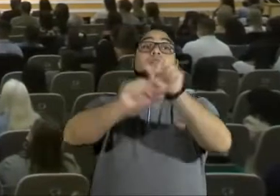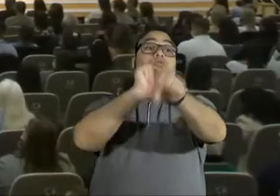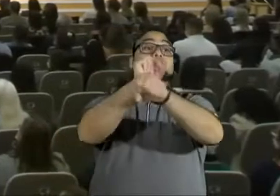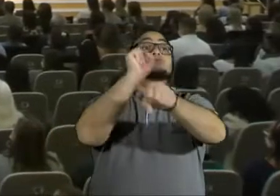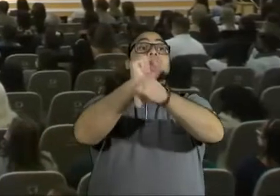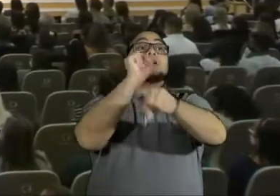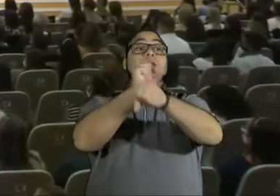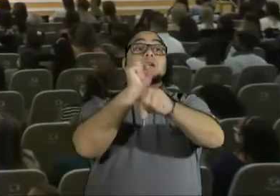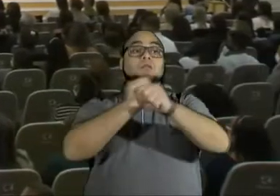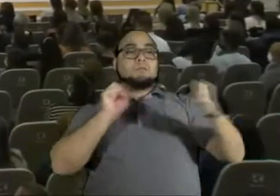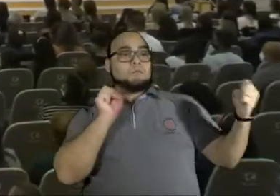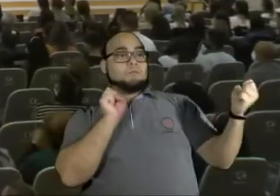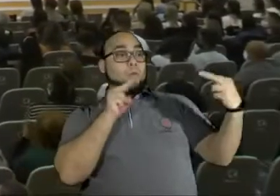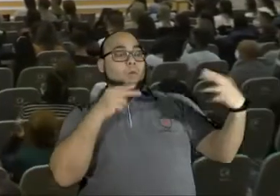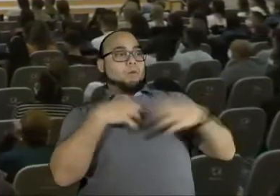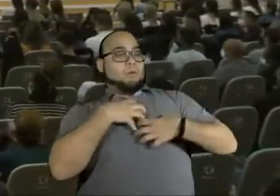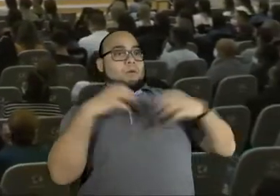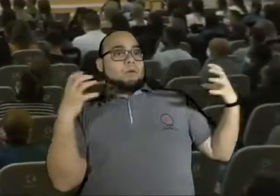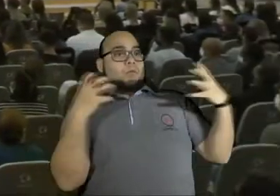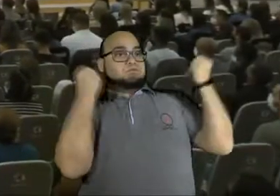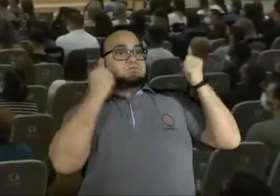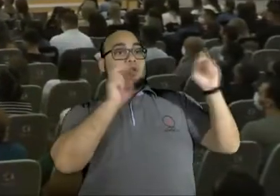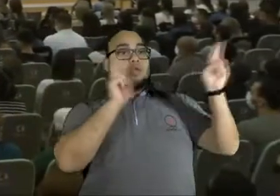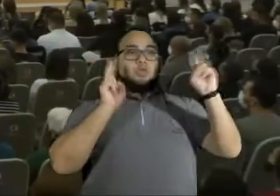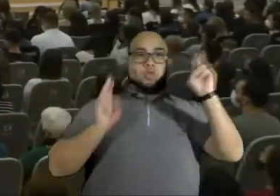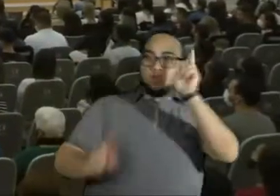susto. Senhor! Senhor não, vem aqui.